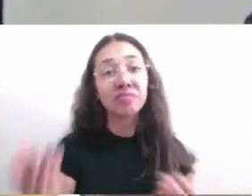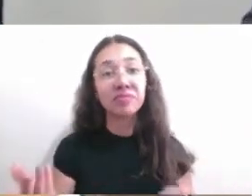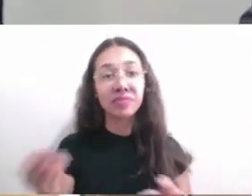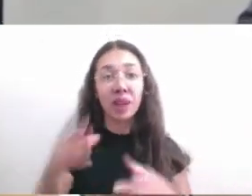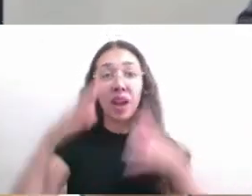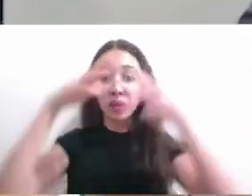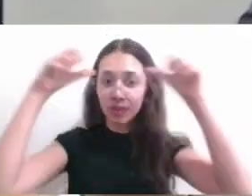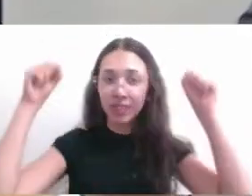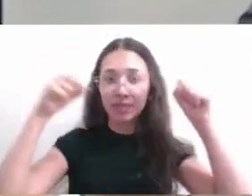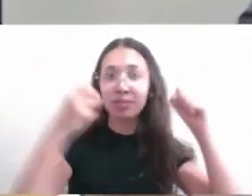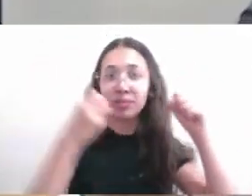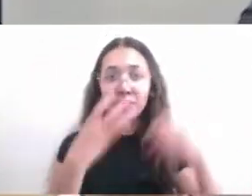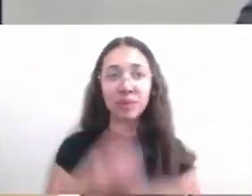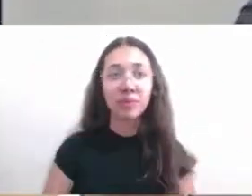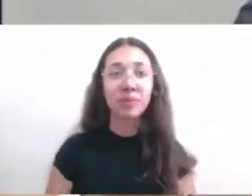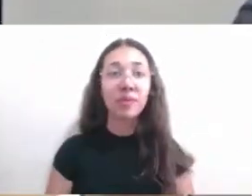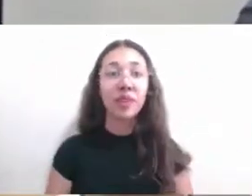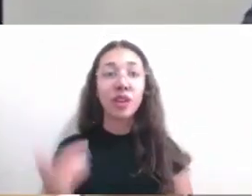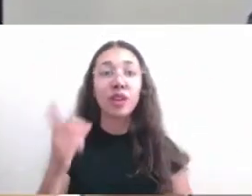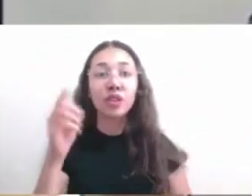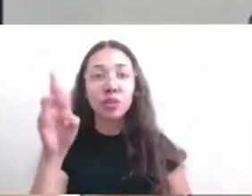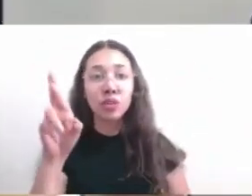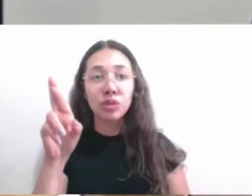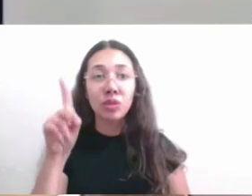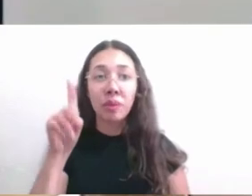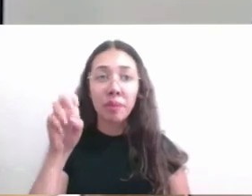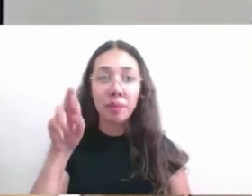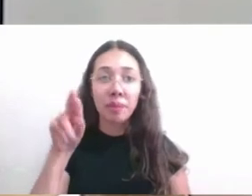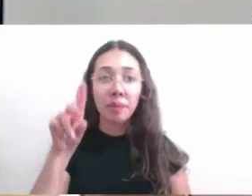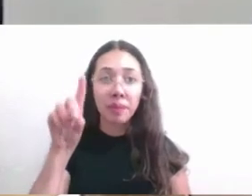doutor Pedro me pediu aqui um esclarecimento, depois eu quero só fazer